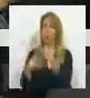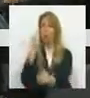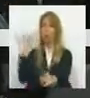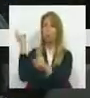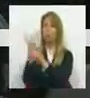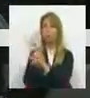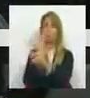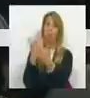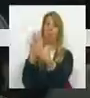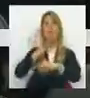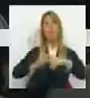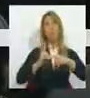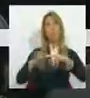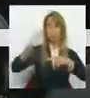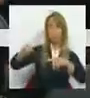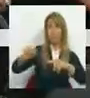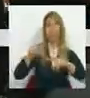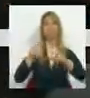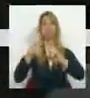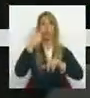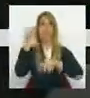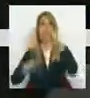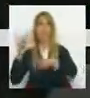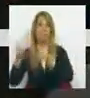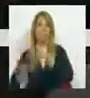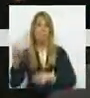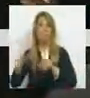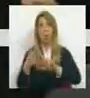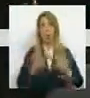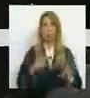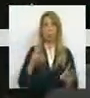dos Dourienses, a bem dos pequenos e médios lavradores. Muito obrigado. Muito obrigado, Sr. Deputado.